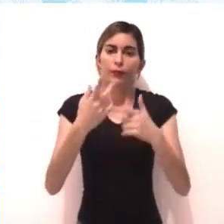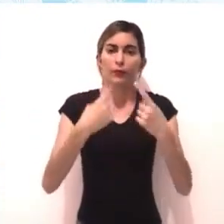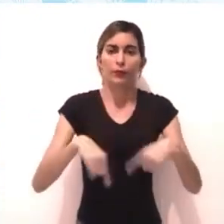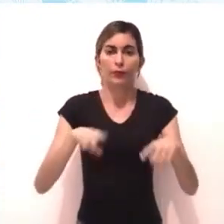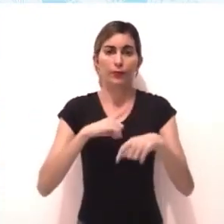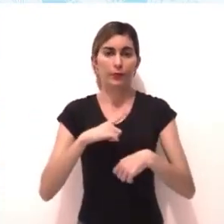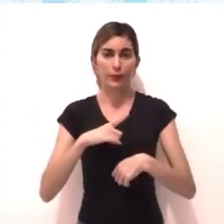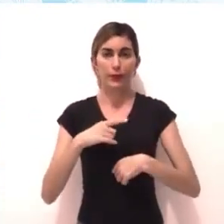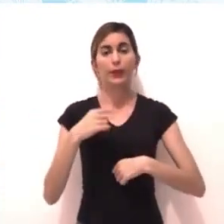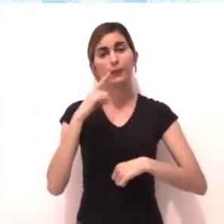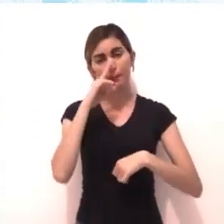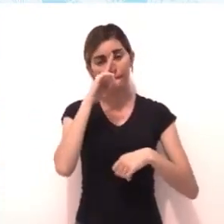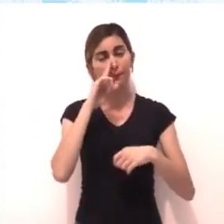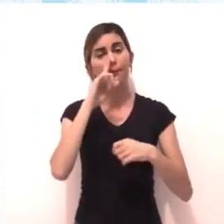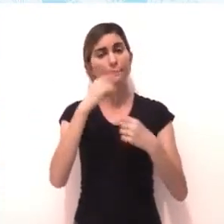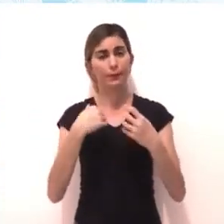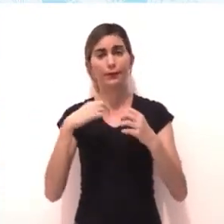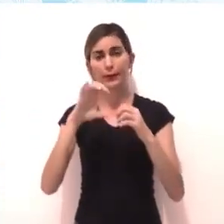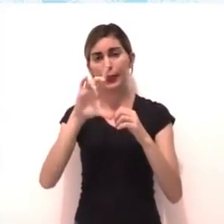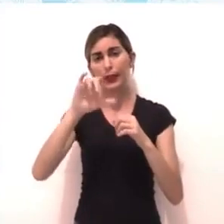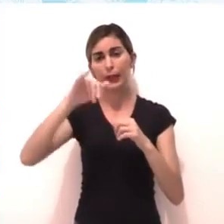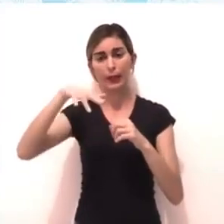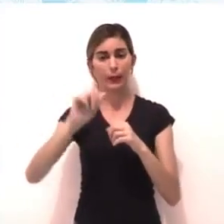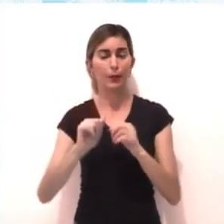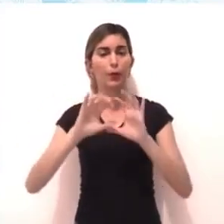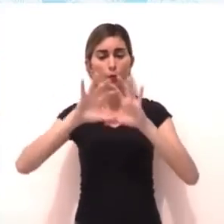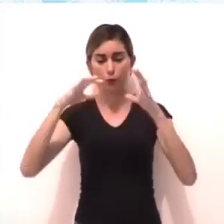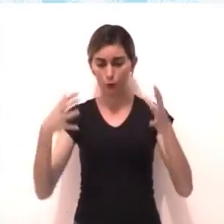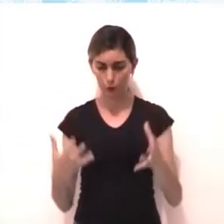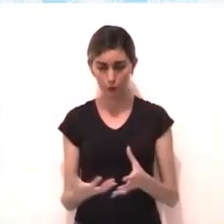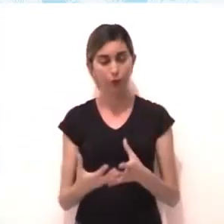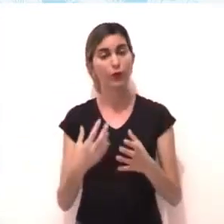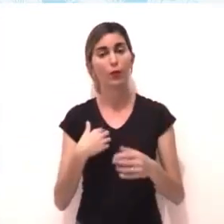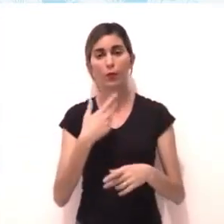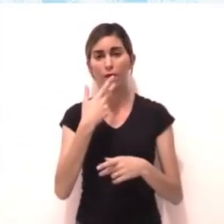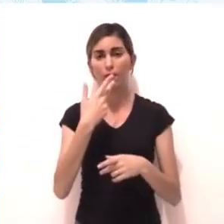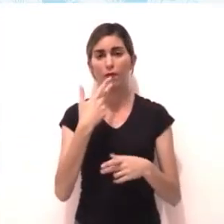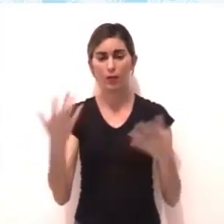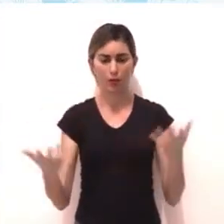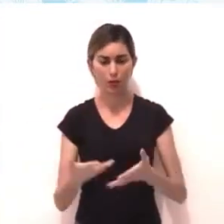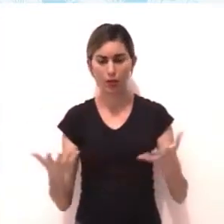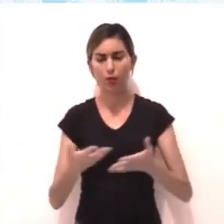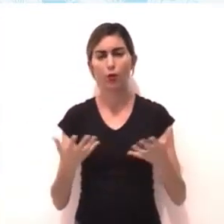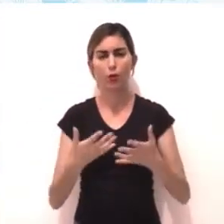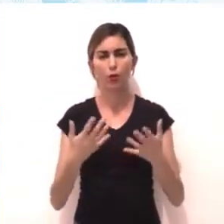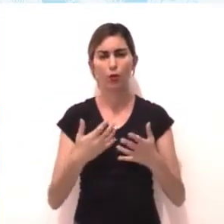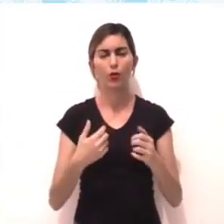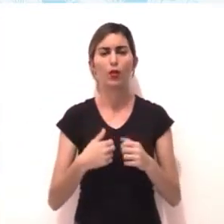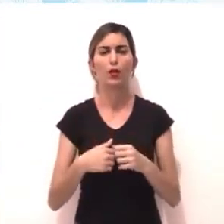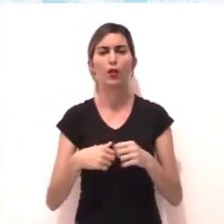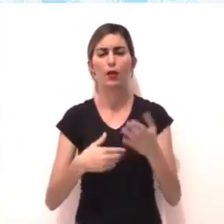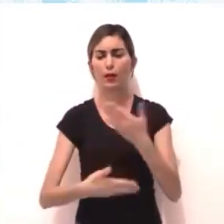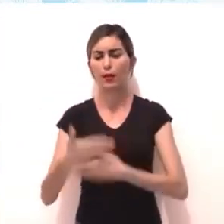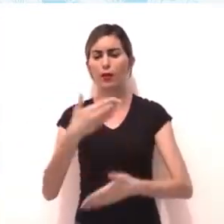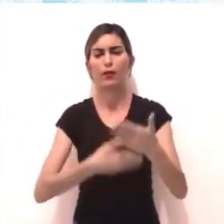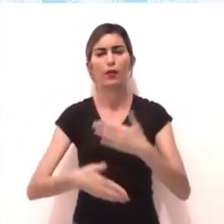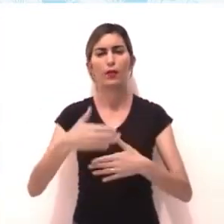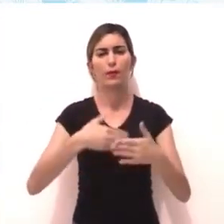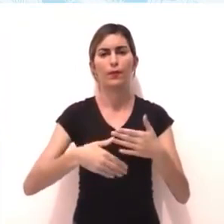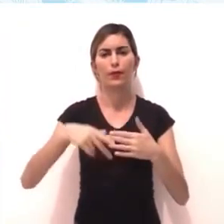vamos ter sérias alterações do nosso clima global. Vamos falar agora da relação